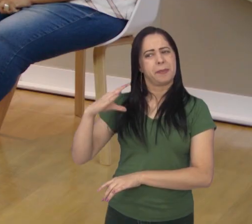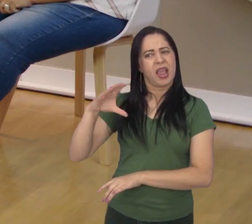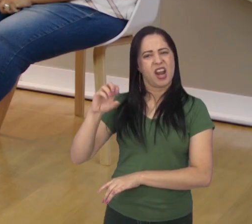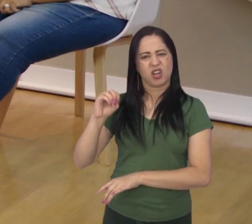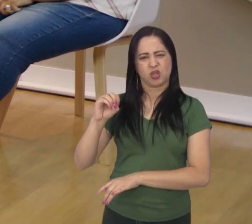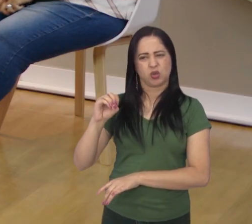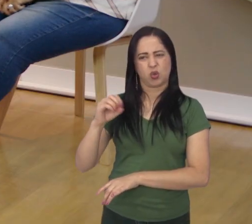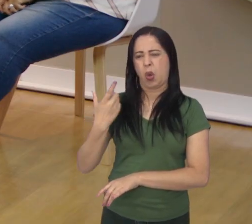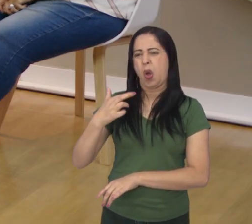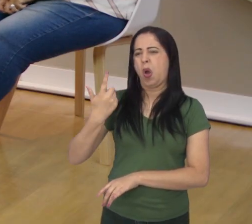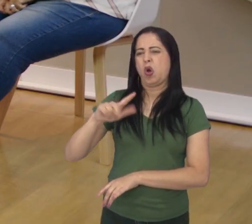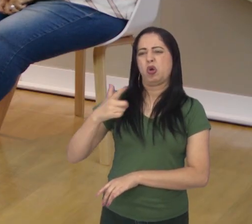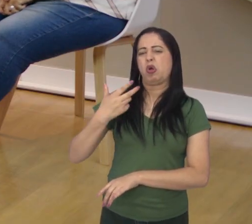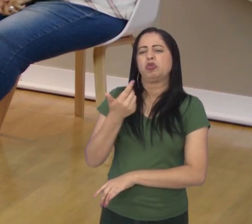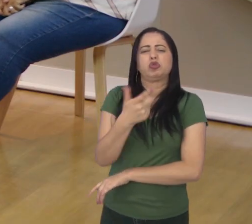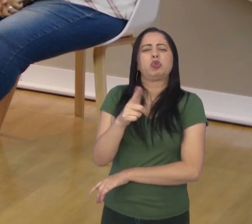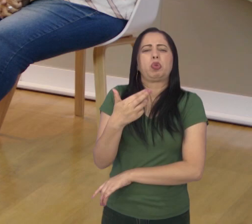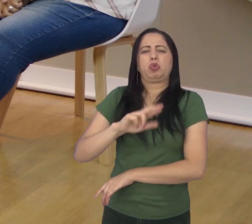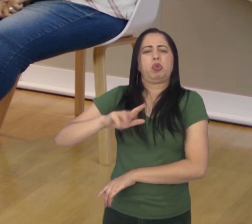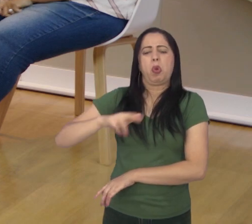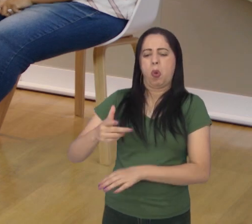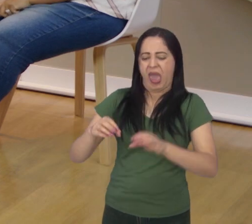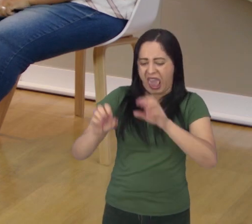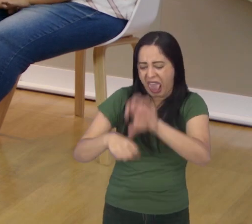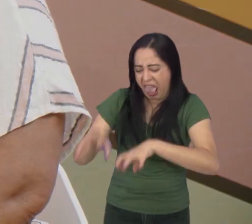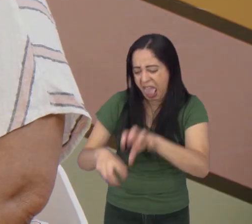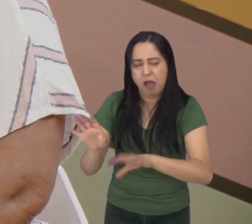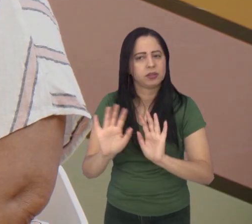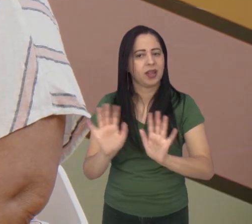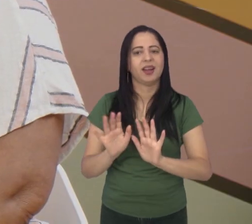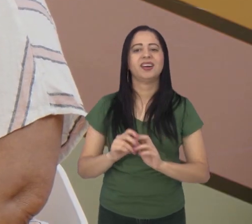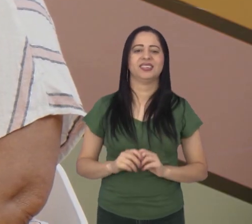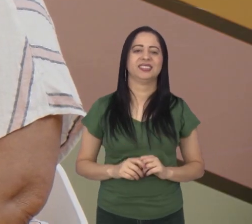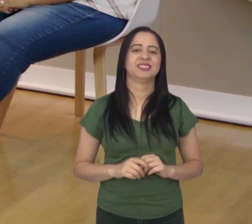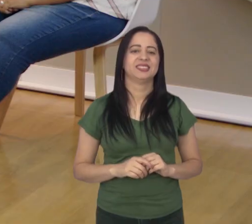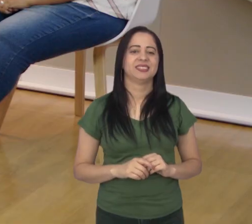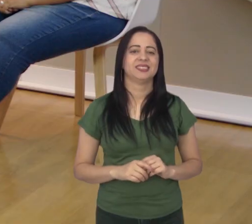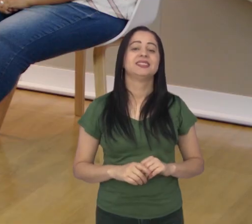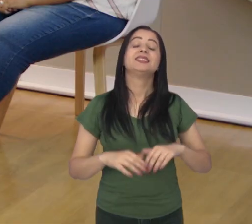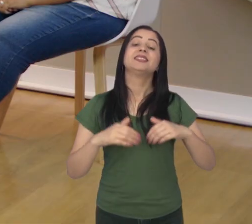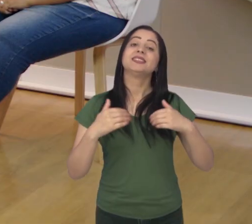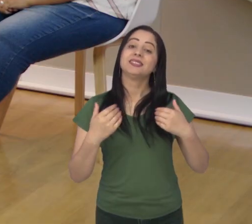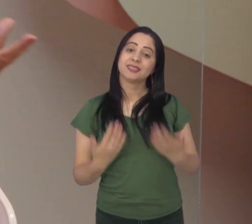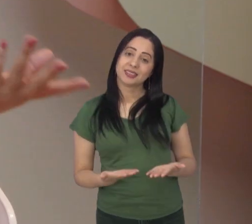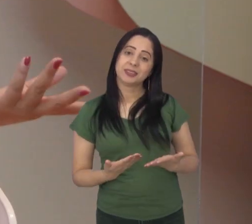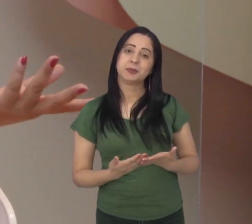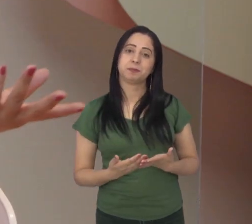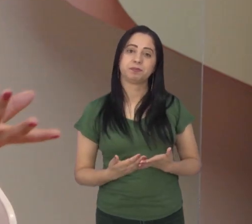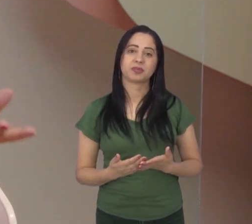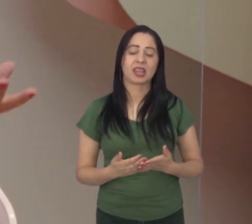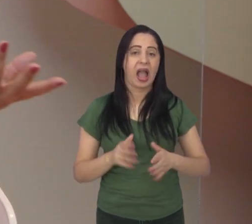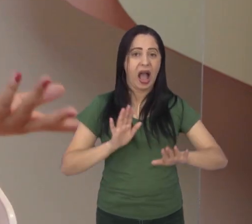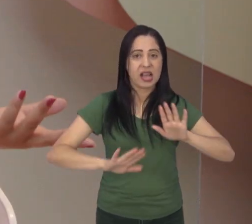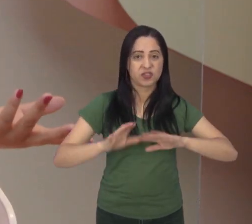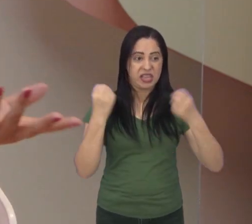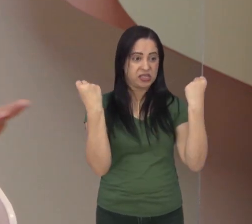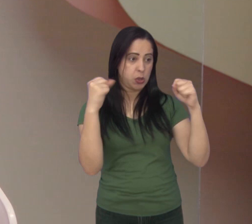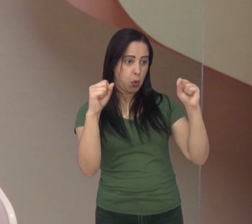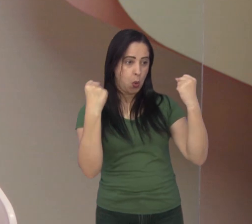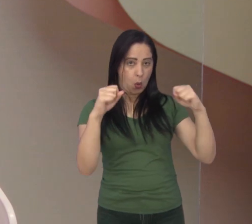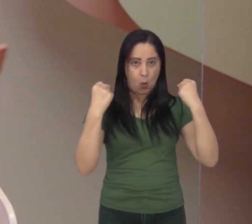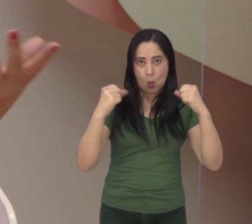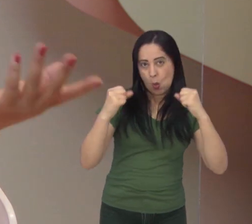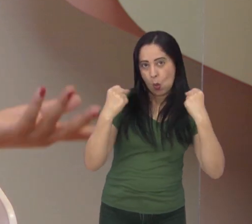fazer uma cova para minha plantinha. Ai, excelente. Bercinho, né? Mesmo que não seja um exercício tão intenso,